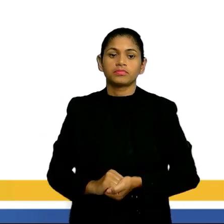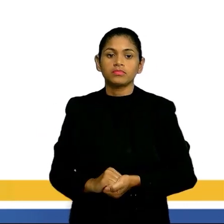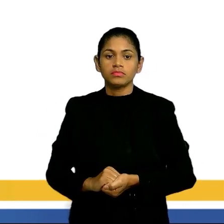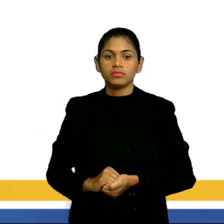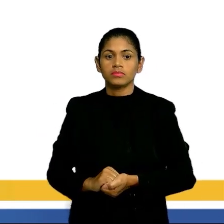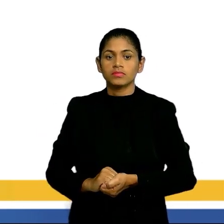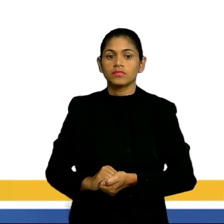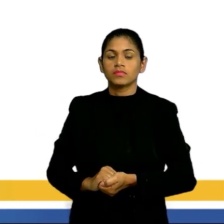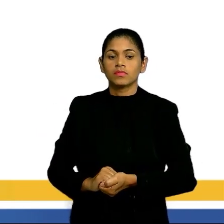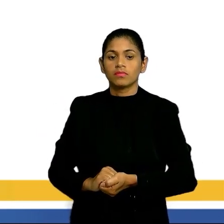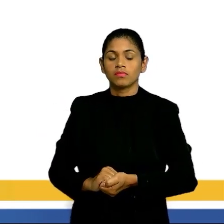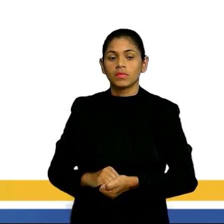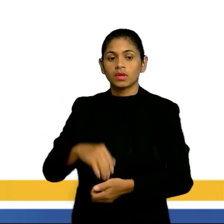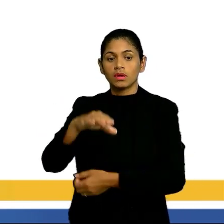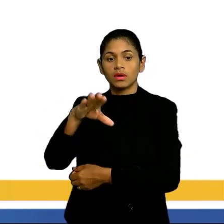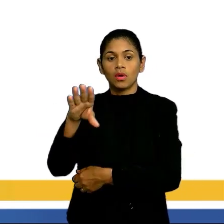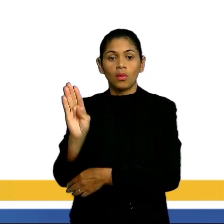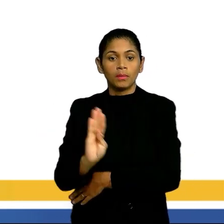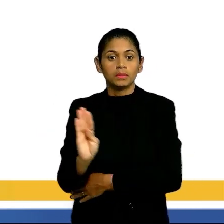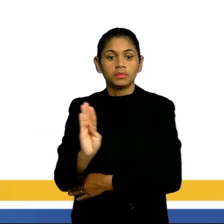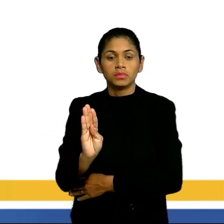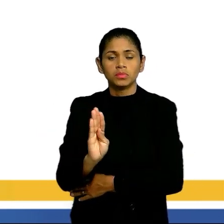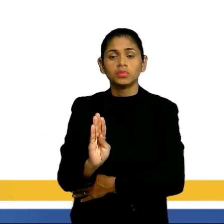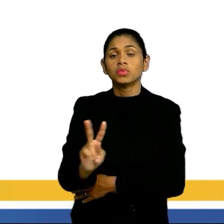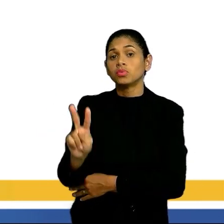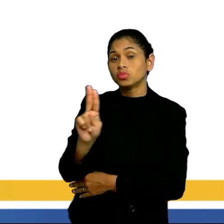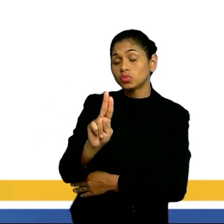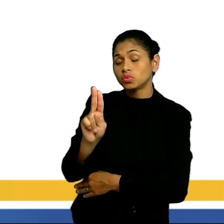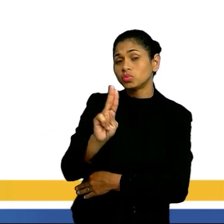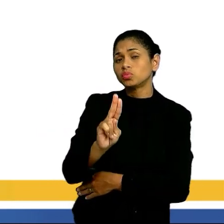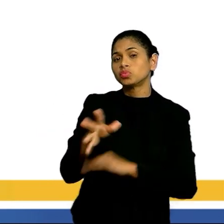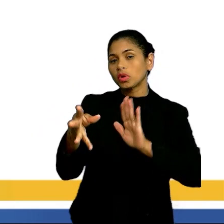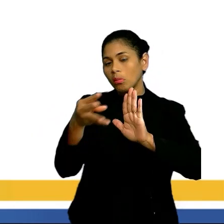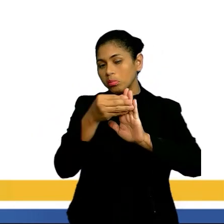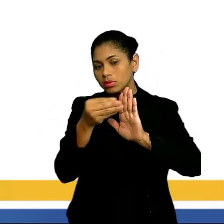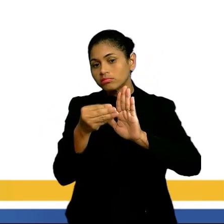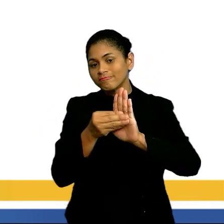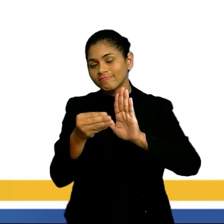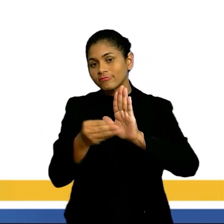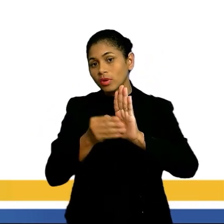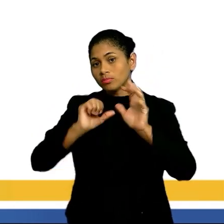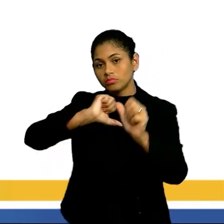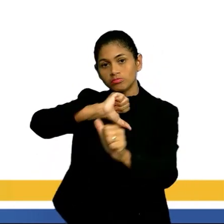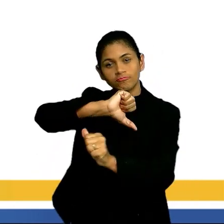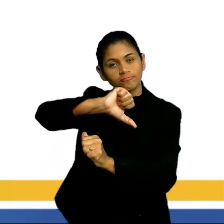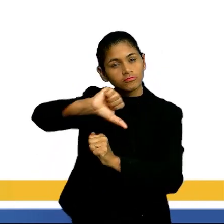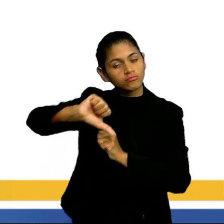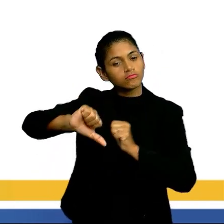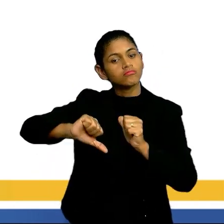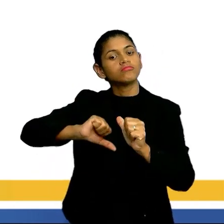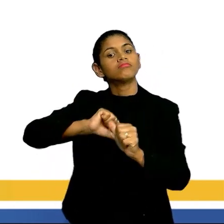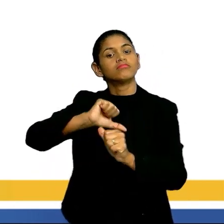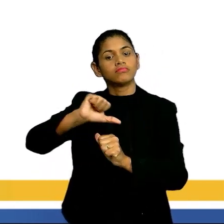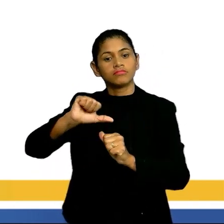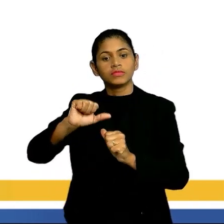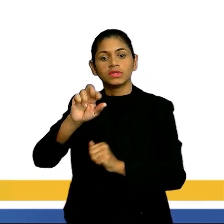Haeckel, usando esses dados, formulou a lei da recapitulação, que diz: